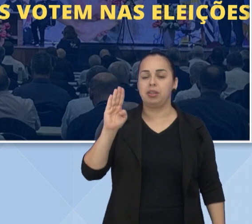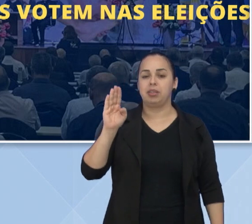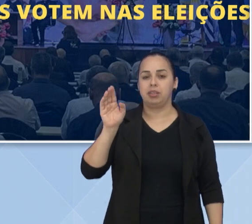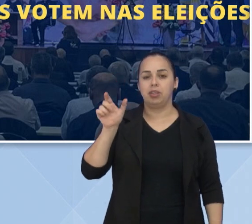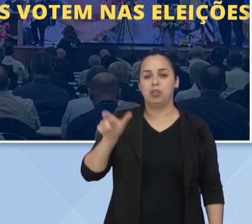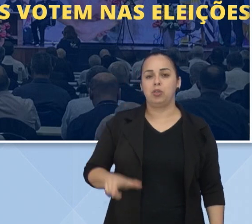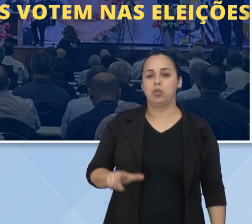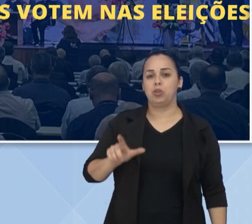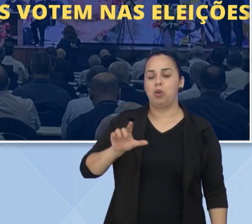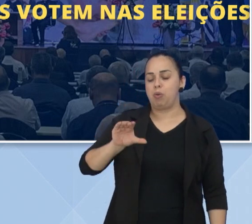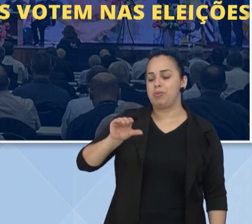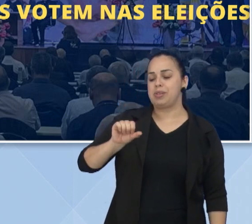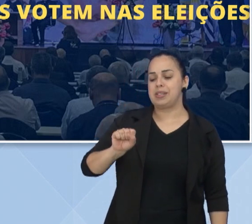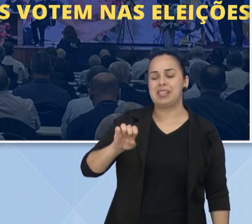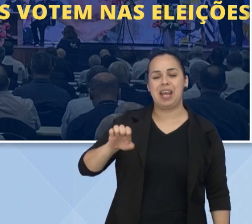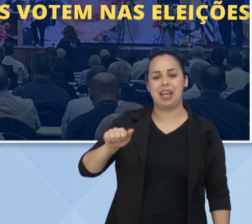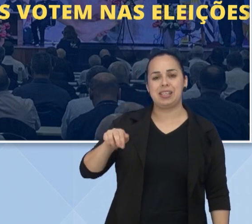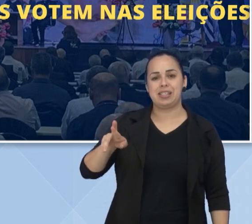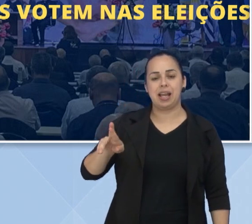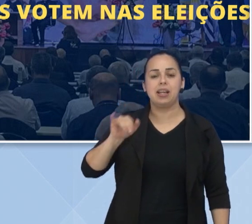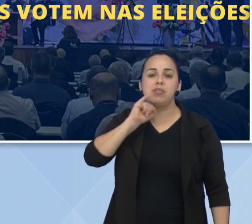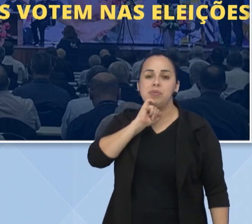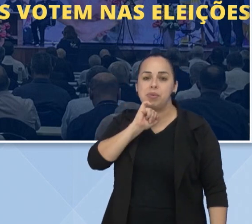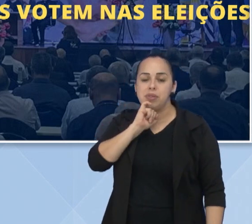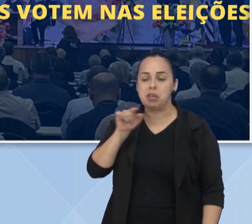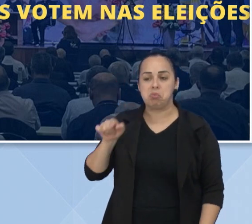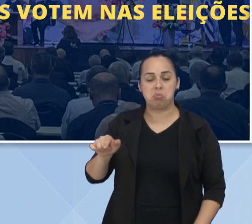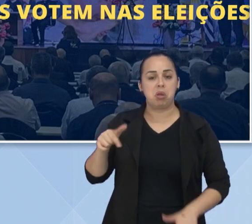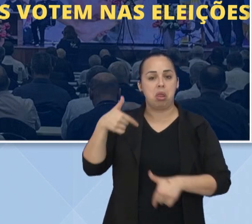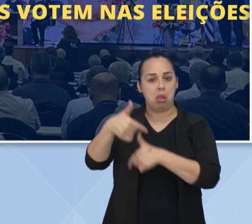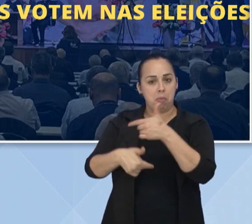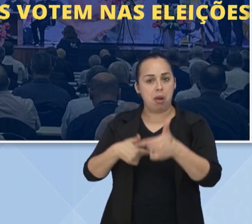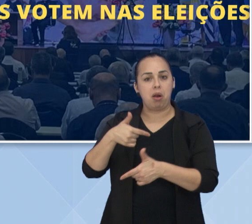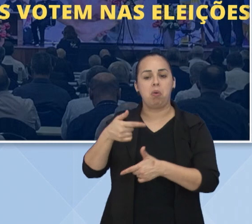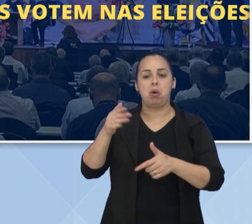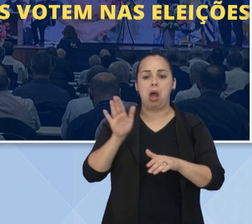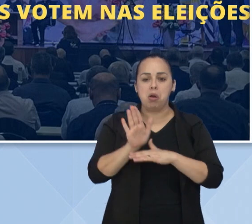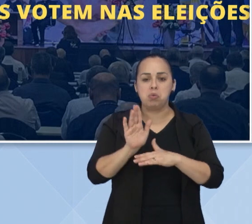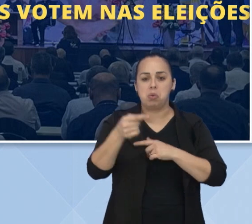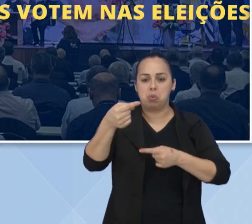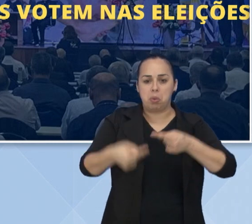diocesano, Dom César, que participou ativamente desse debate.